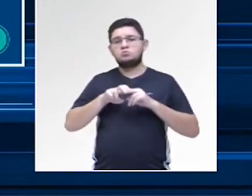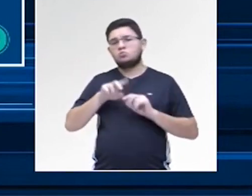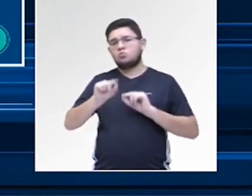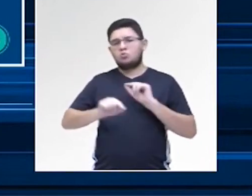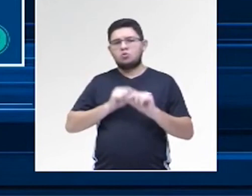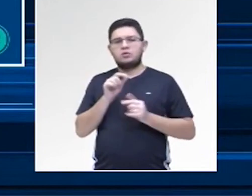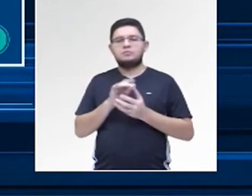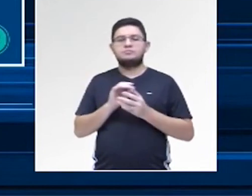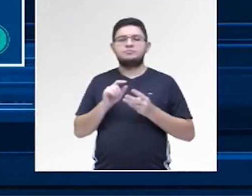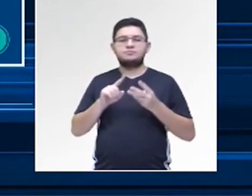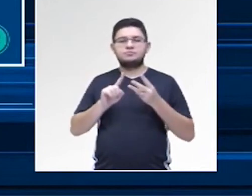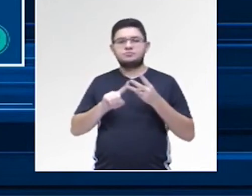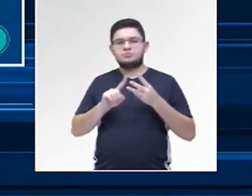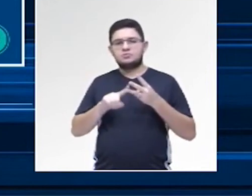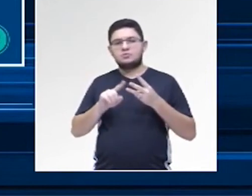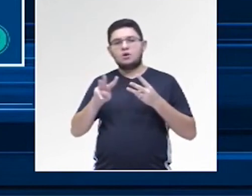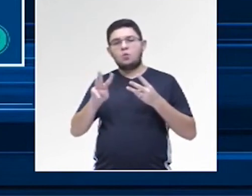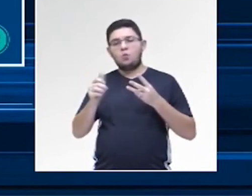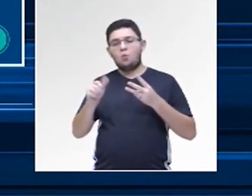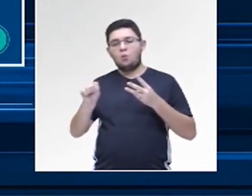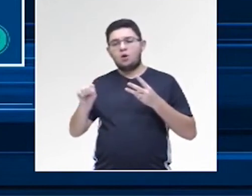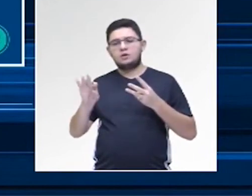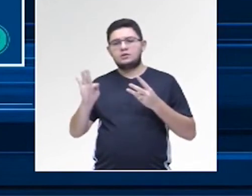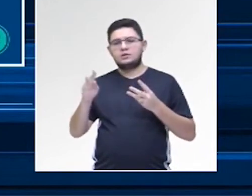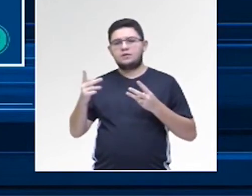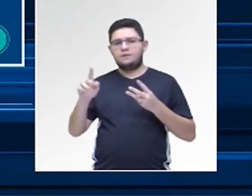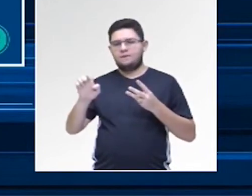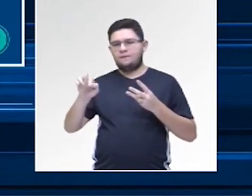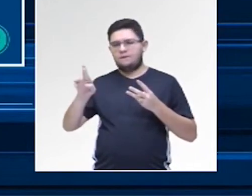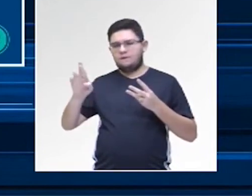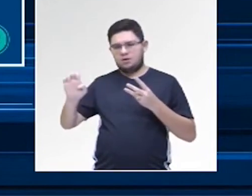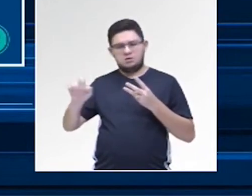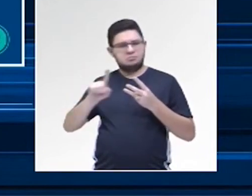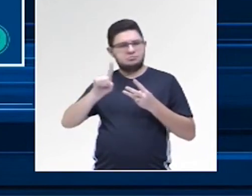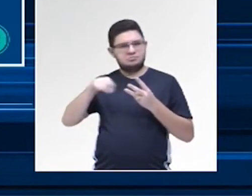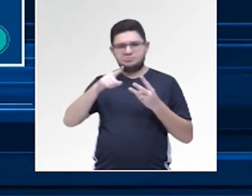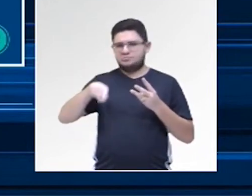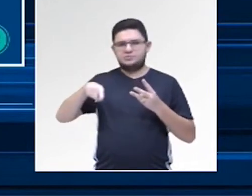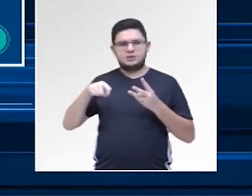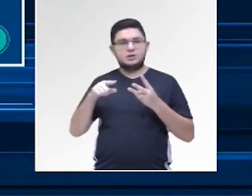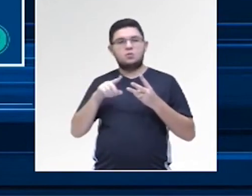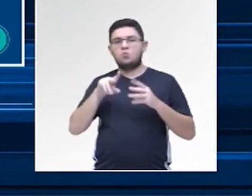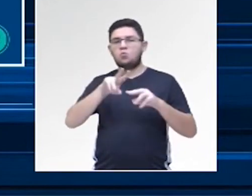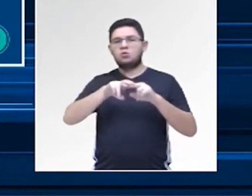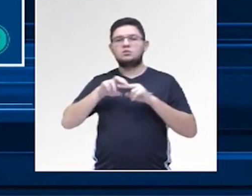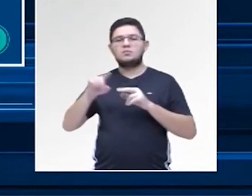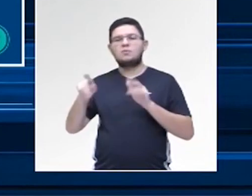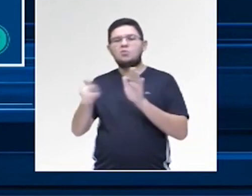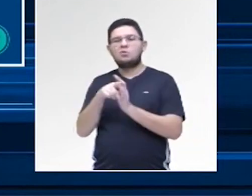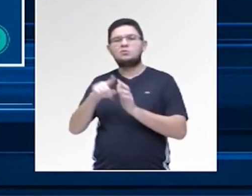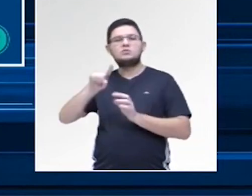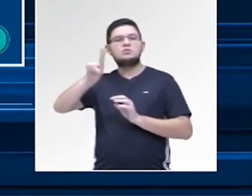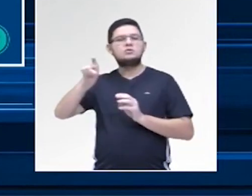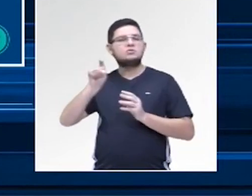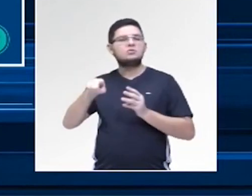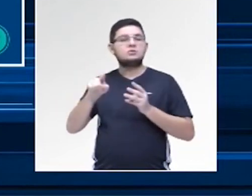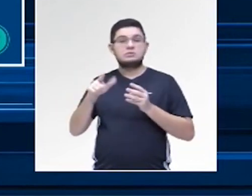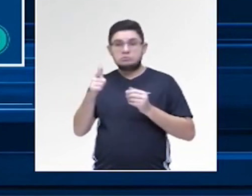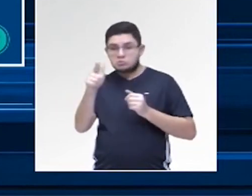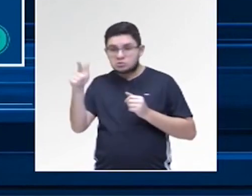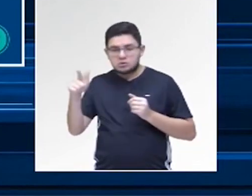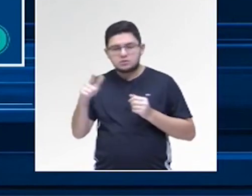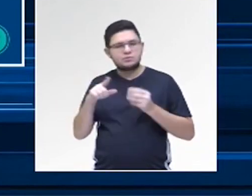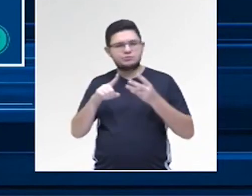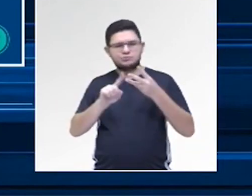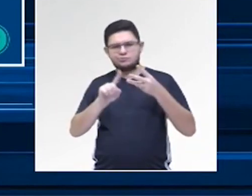posso descartar a expressão was there, que é trabalhada com as questions, né? Então, eu não uso ela nessas frases.